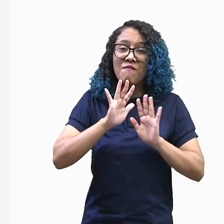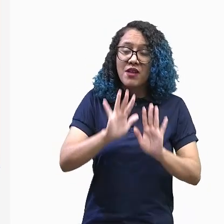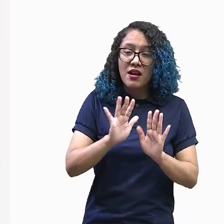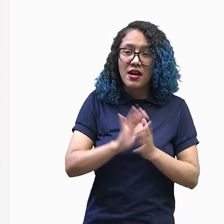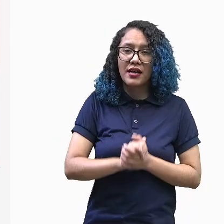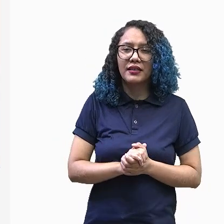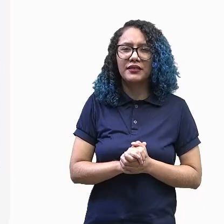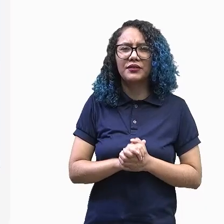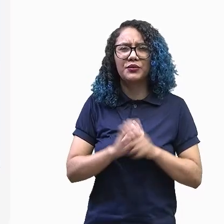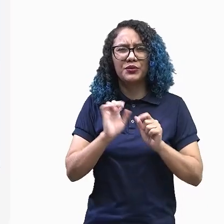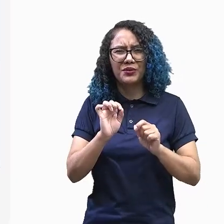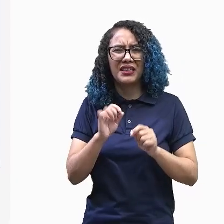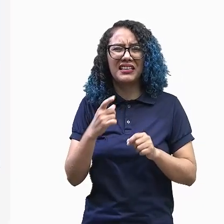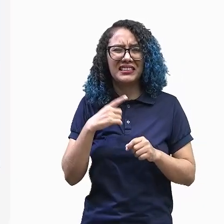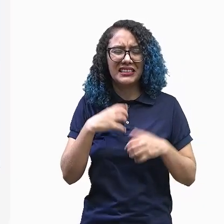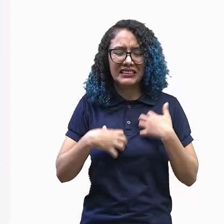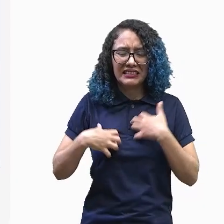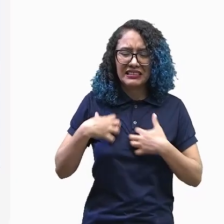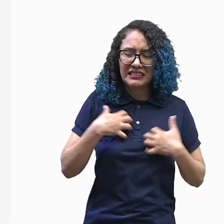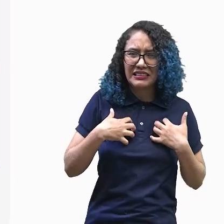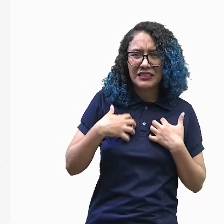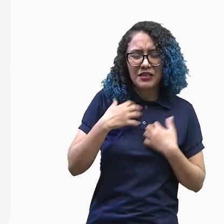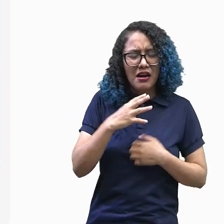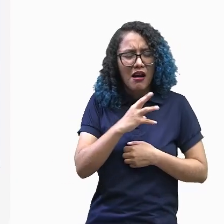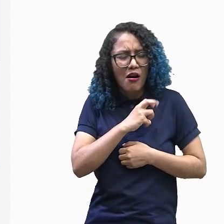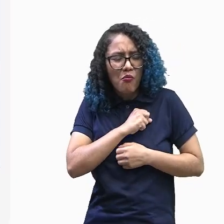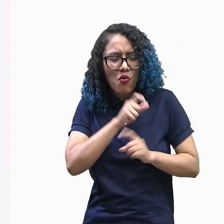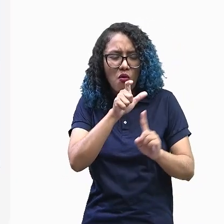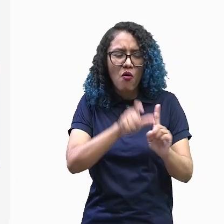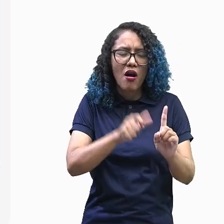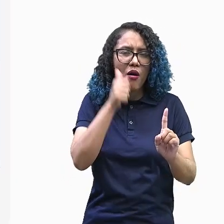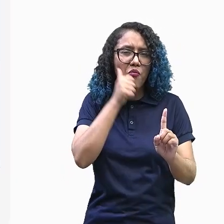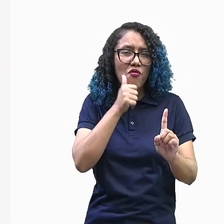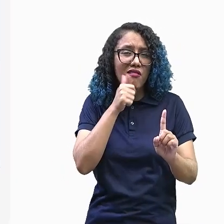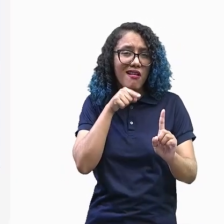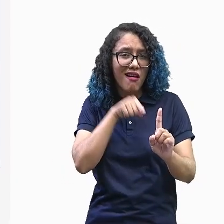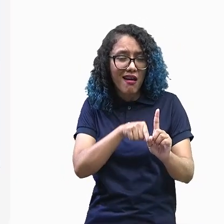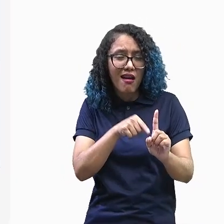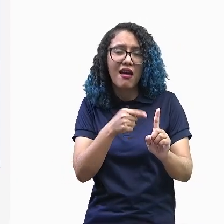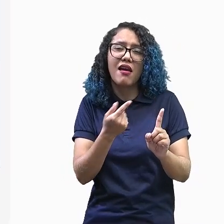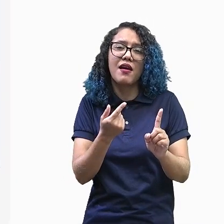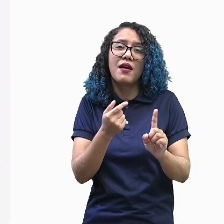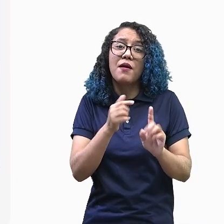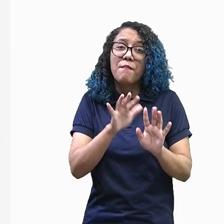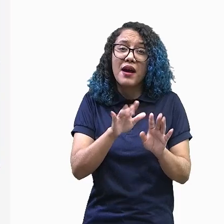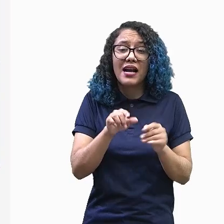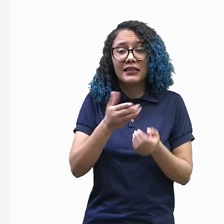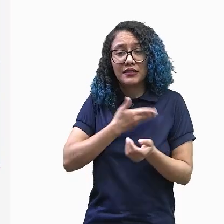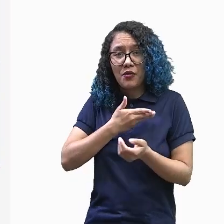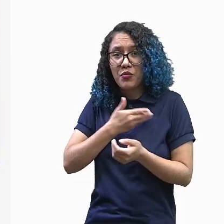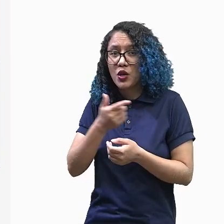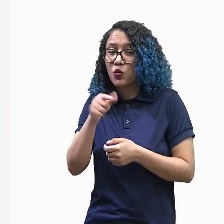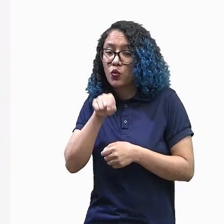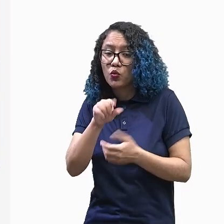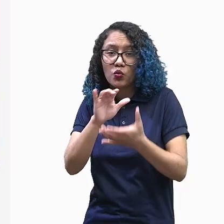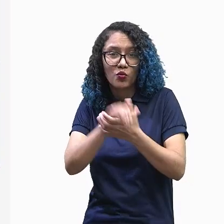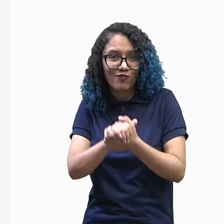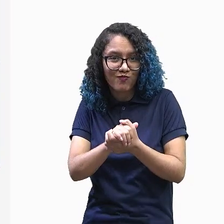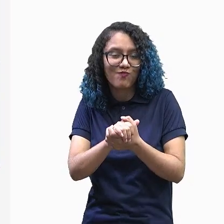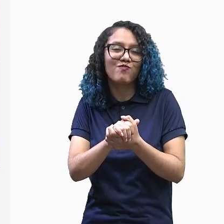a paixão e a culpa, né? Já que ele estava apaixonado pela Rita. E Vilela, o marido